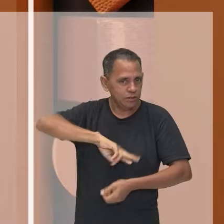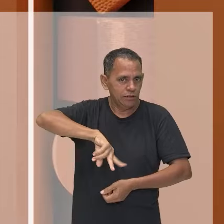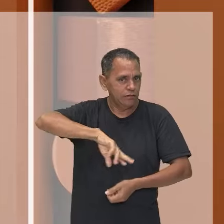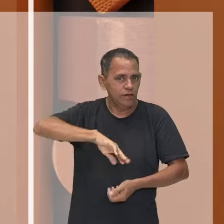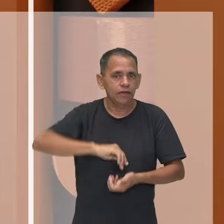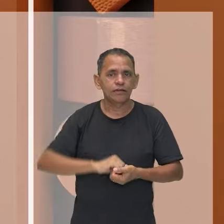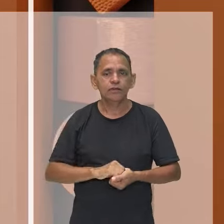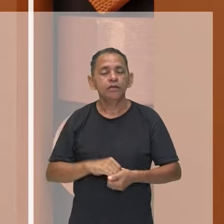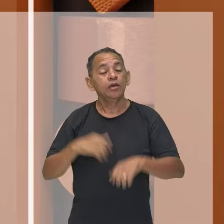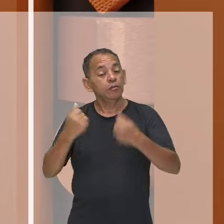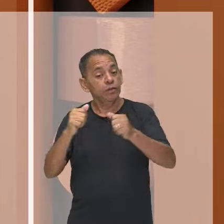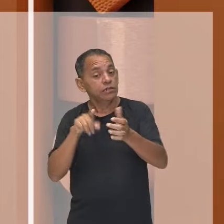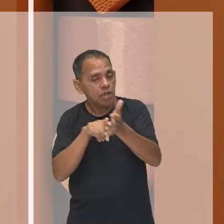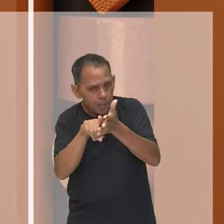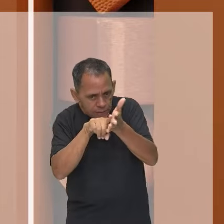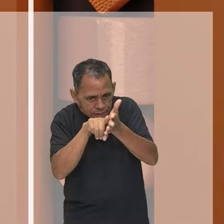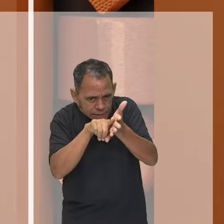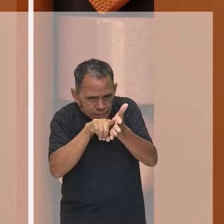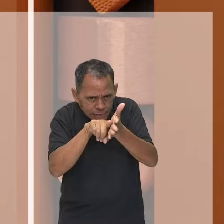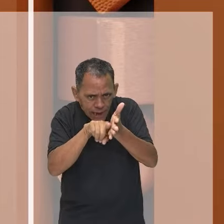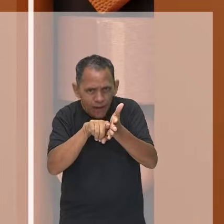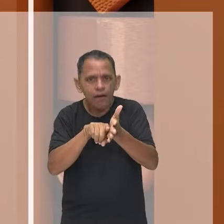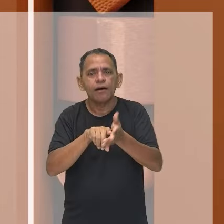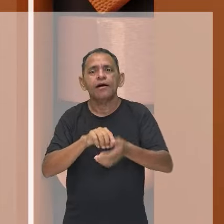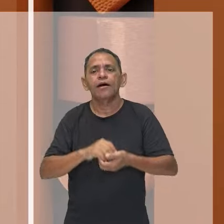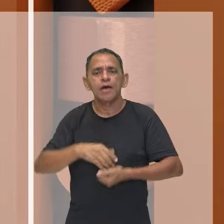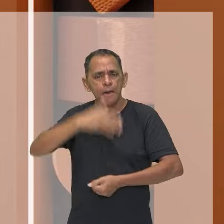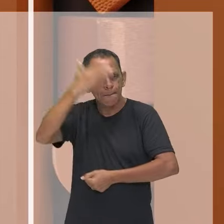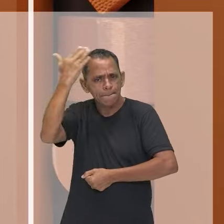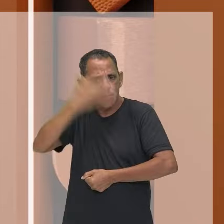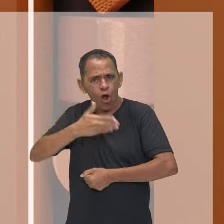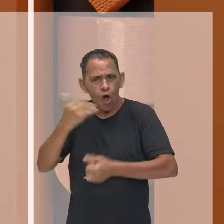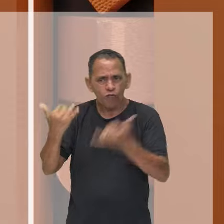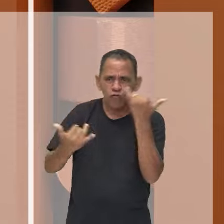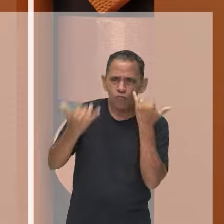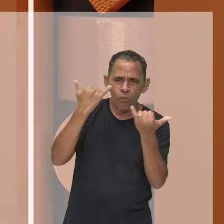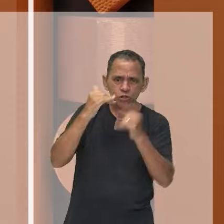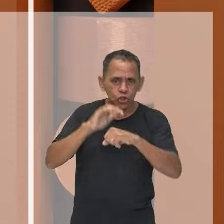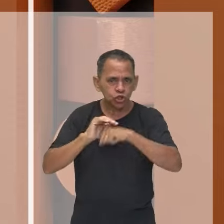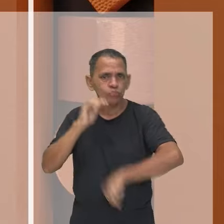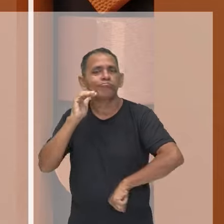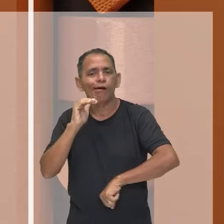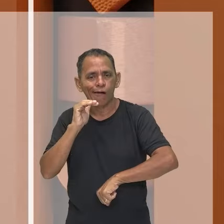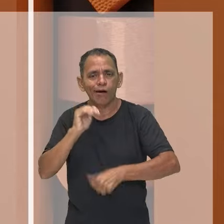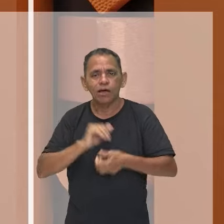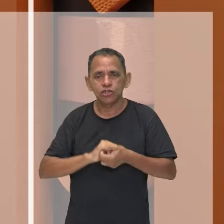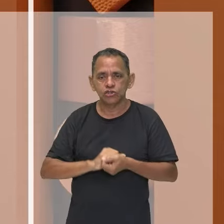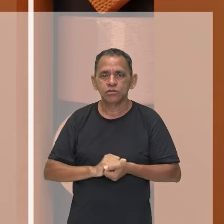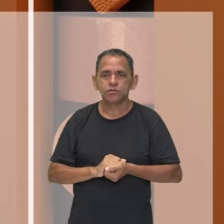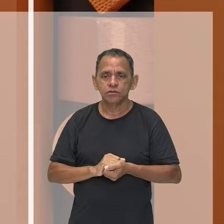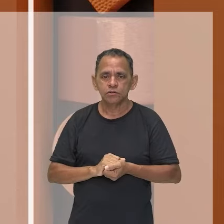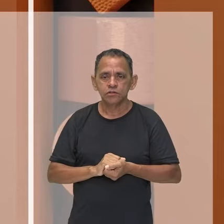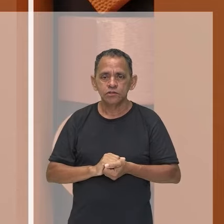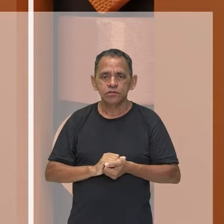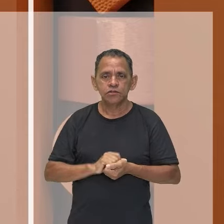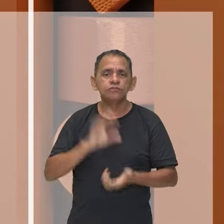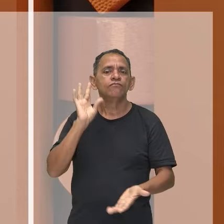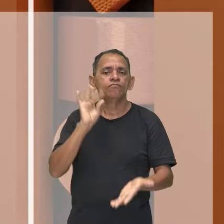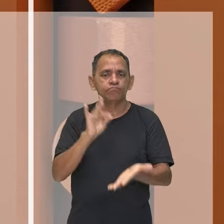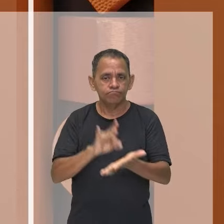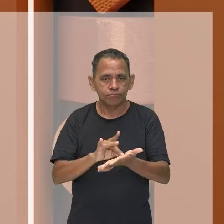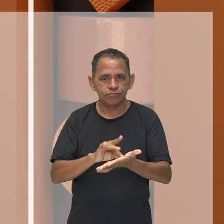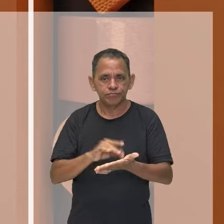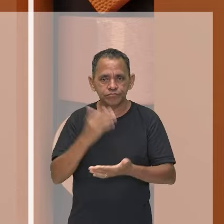profundo, eu preciso de bases maiores para mostrar esse conhecimento. Esse aí é o conhecimento científico.